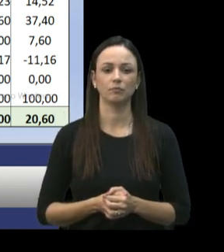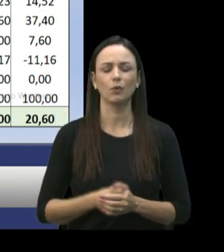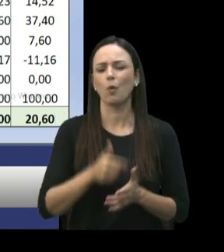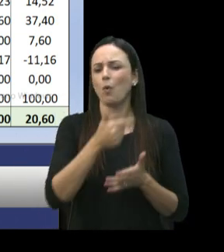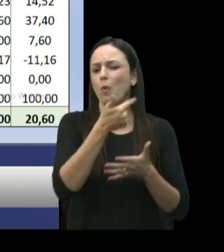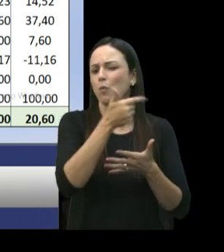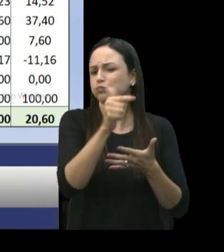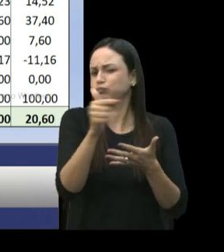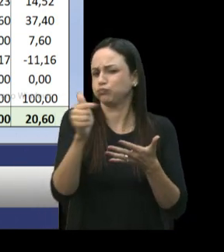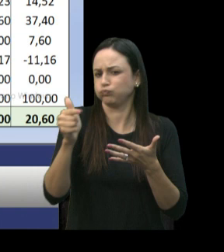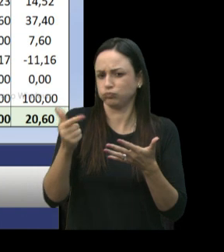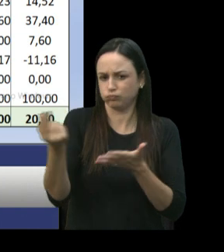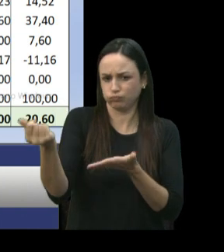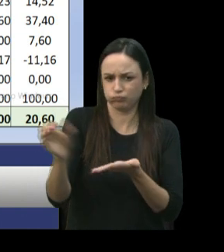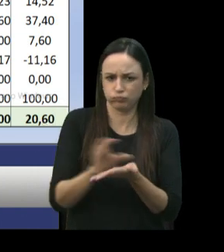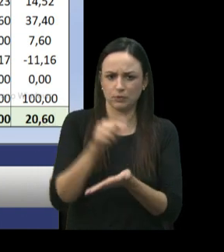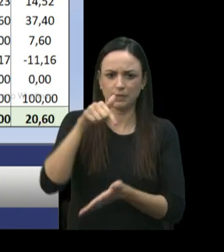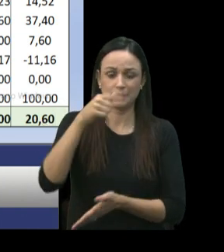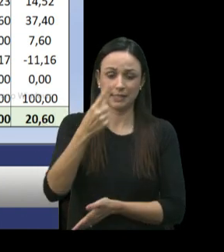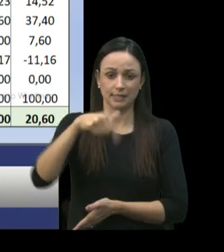Outras fontes,